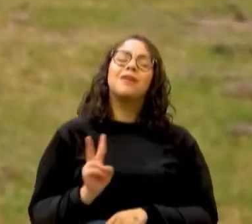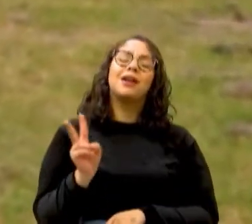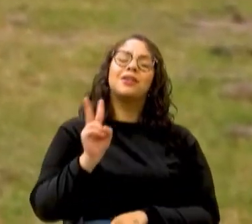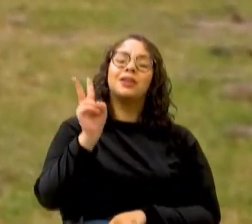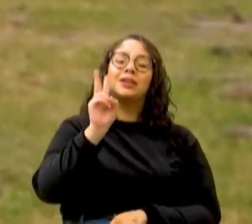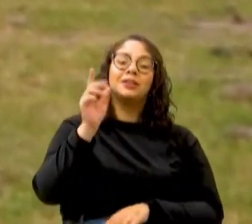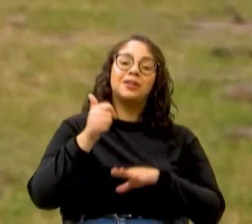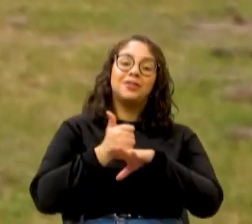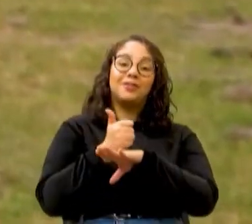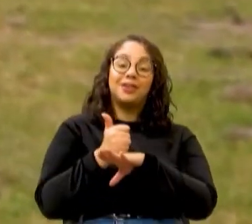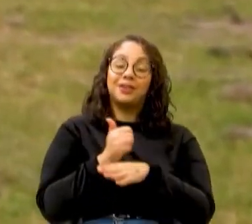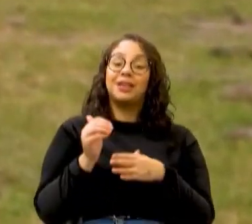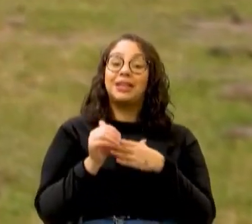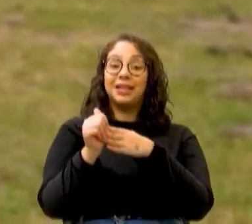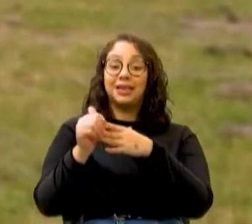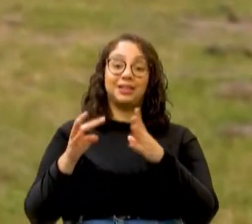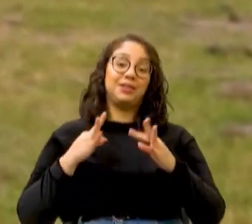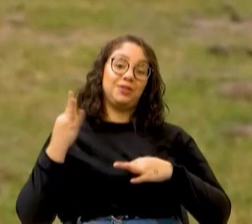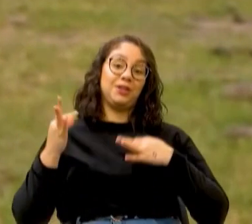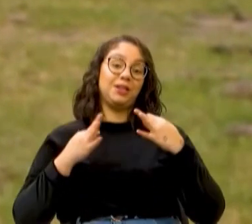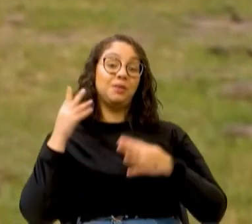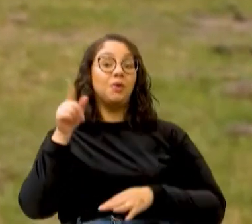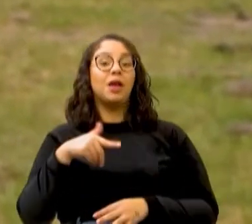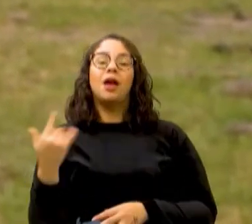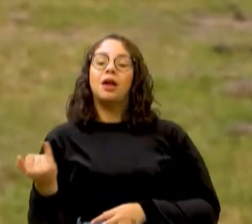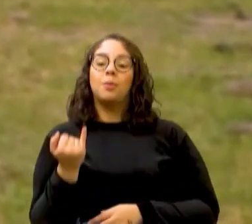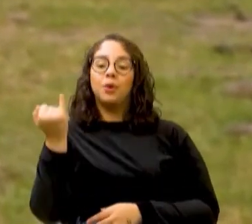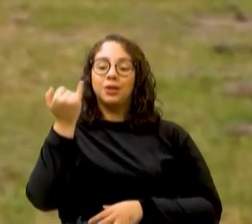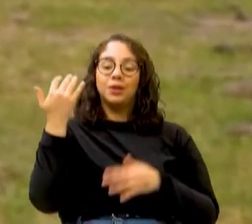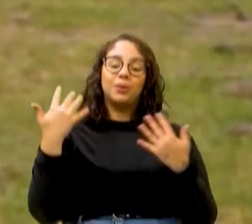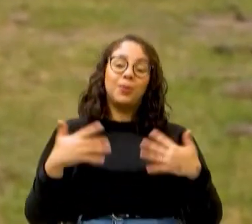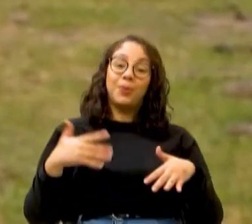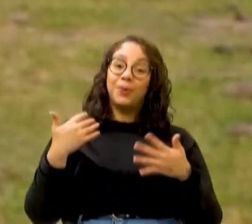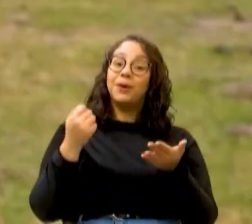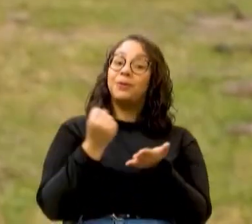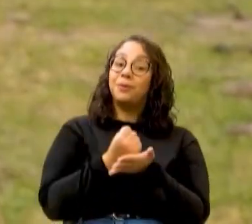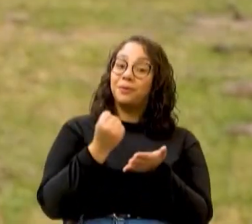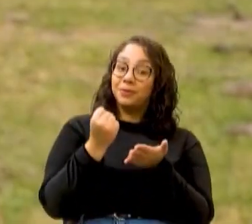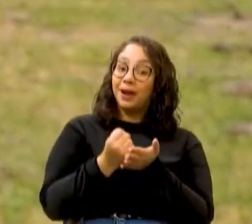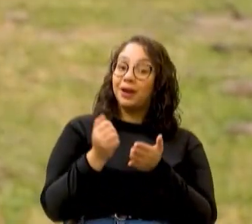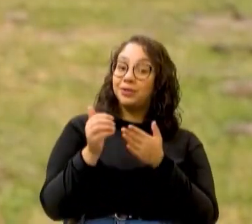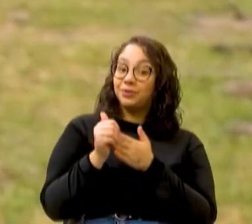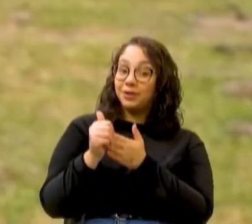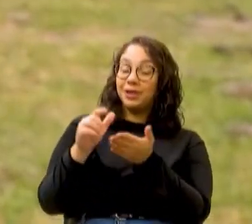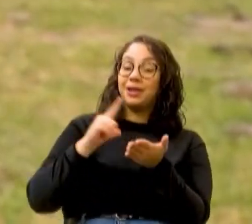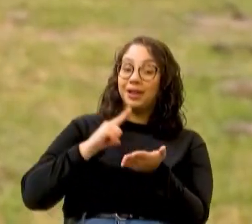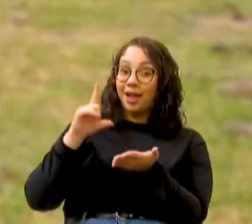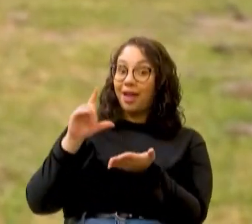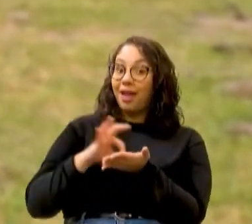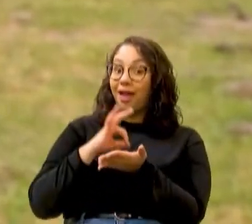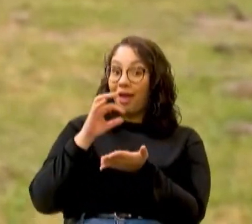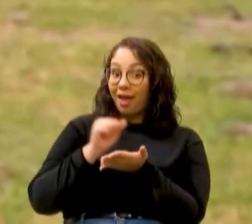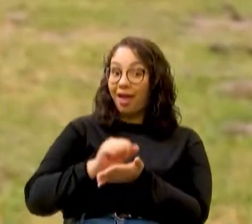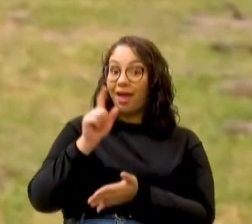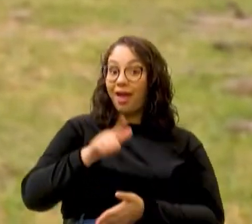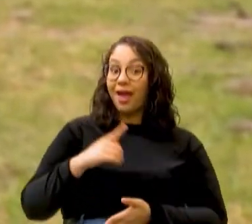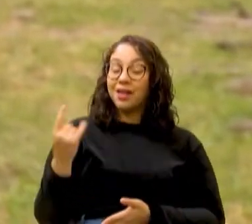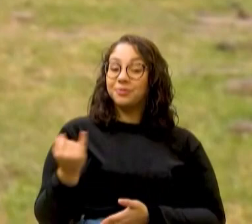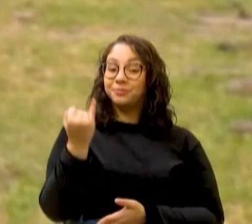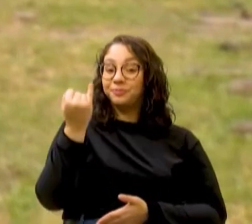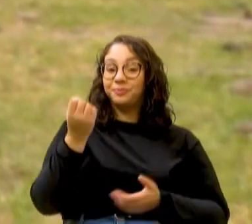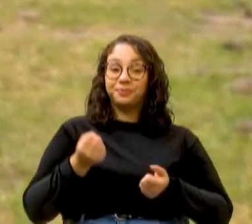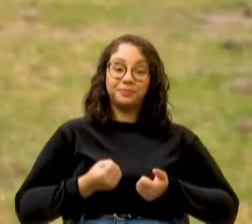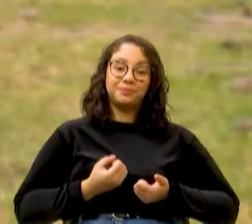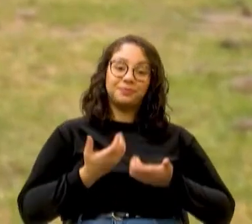valorização da nossa profissão guia de turismo que é tão importante contrate um guia credenciado e isso é importante